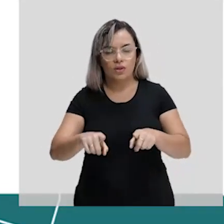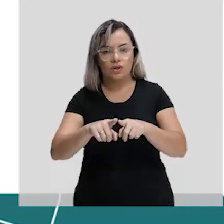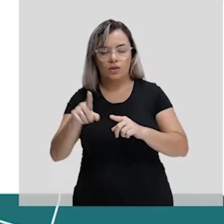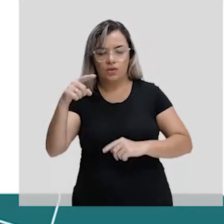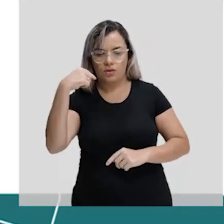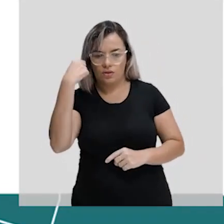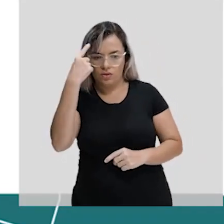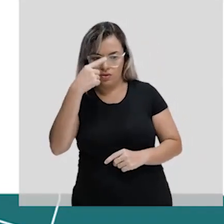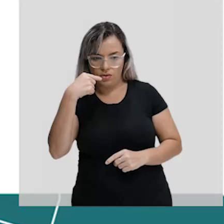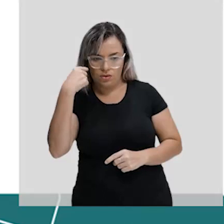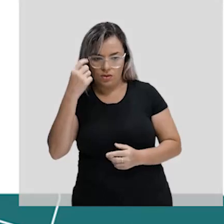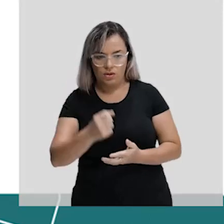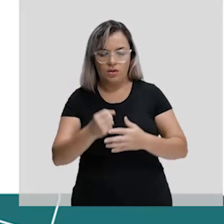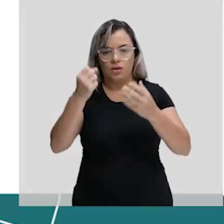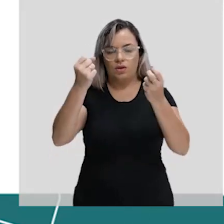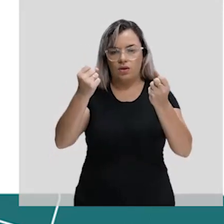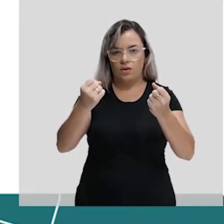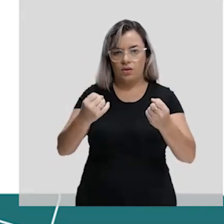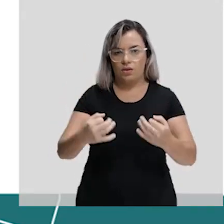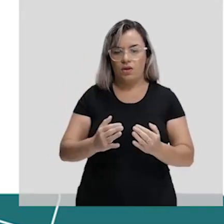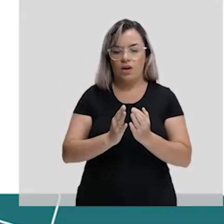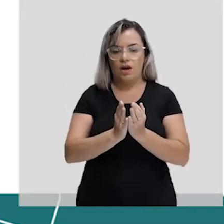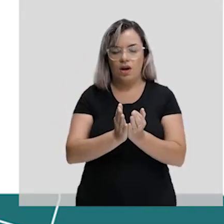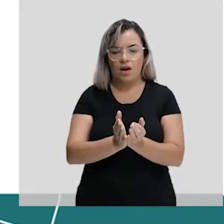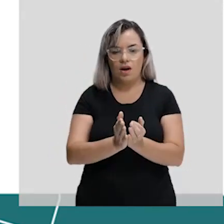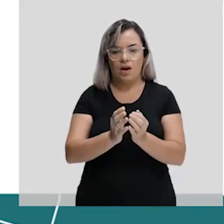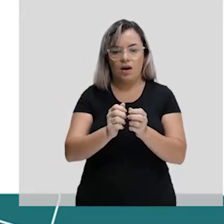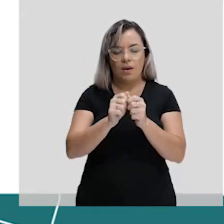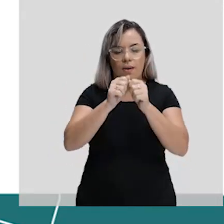justificativa ideológica a expansão da fé cristã.